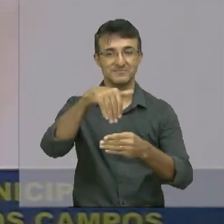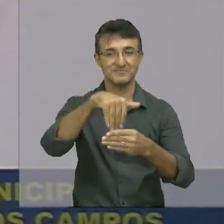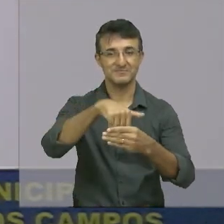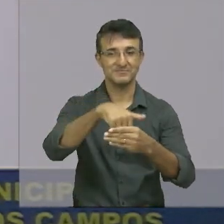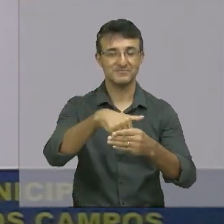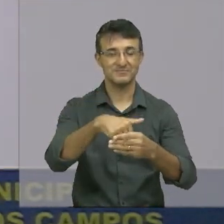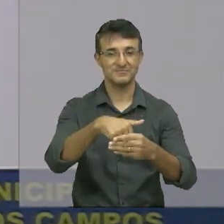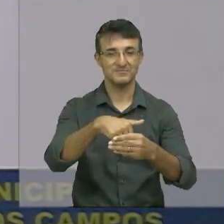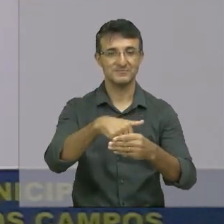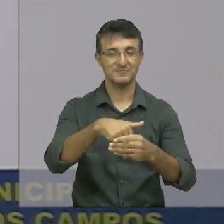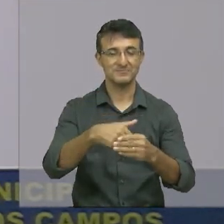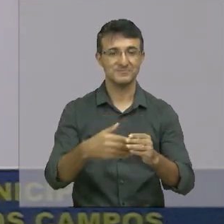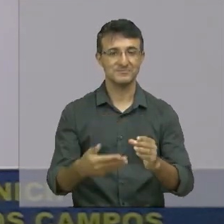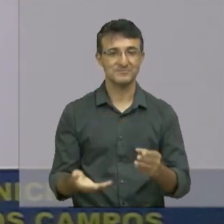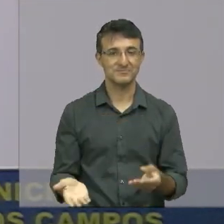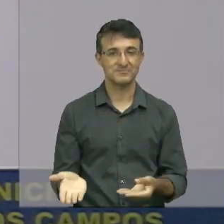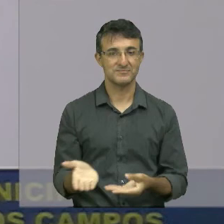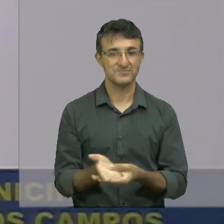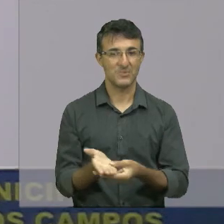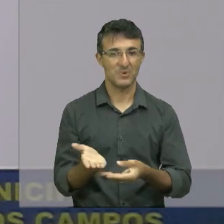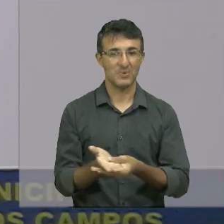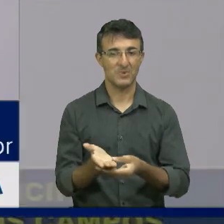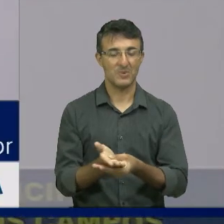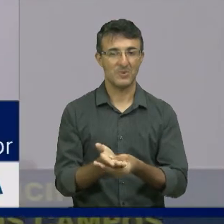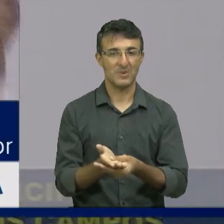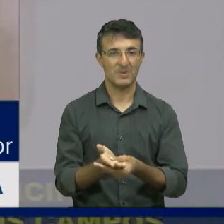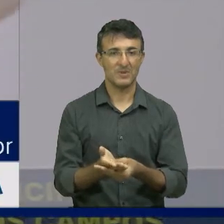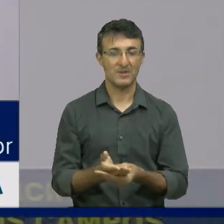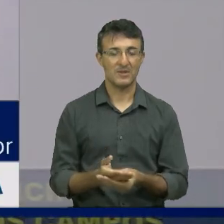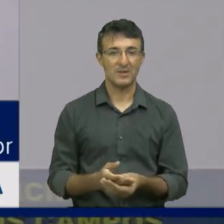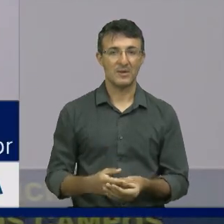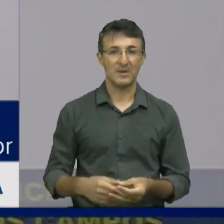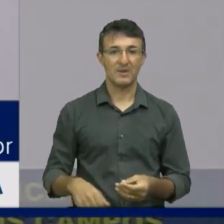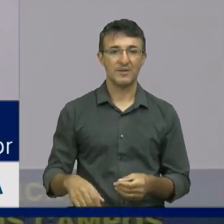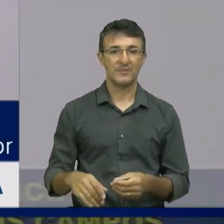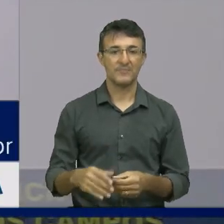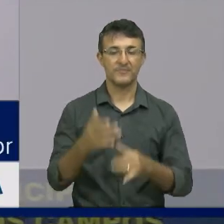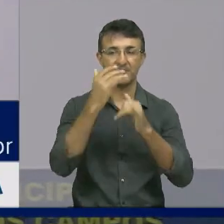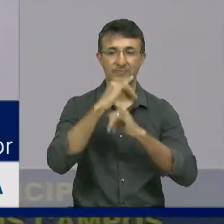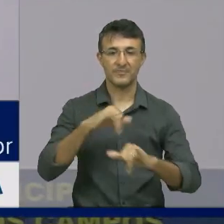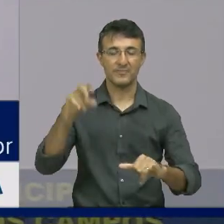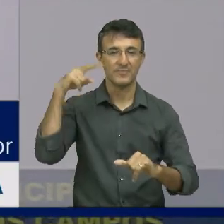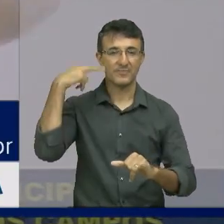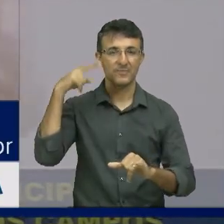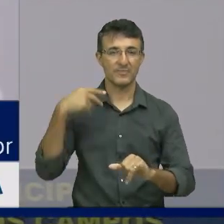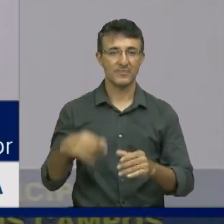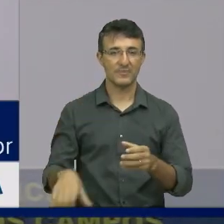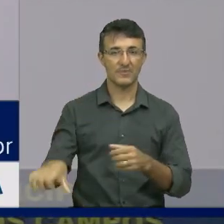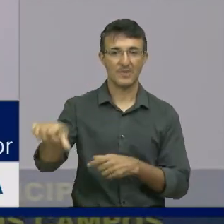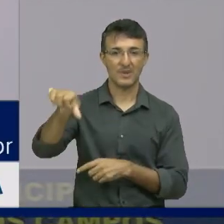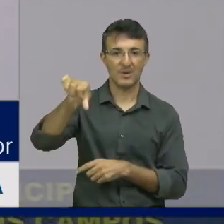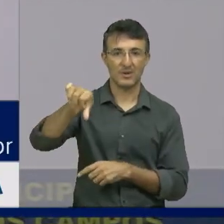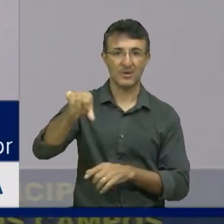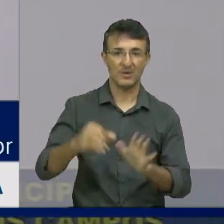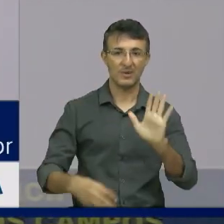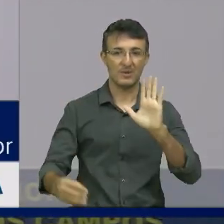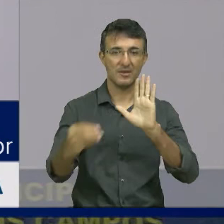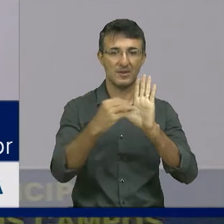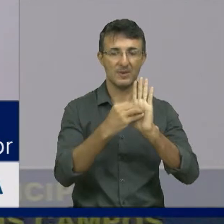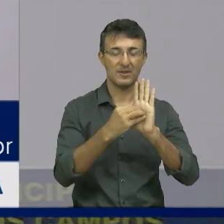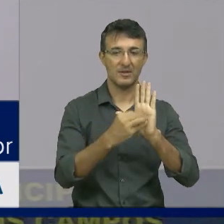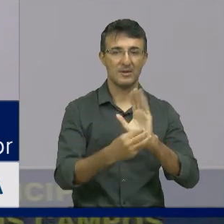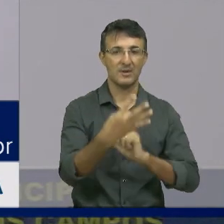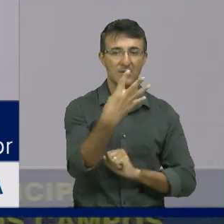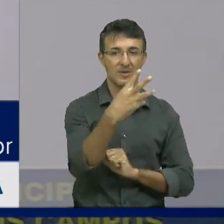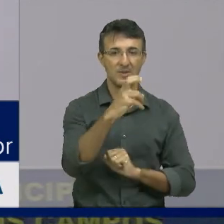Informo aos senhores vereadores que o processo possui 9 emendas. as emendas número 4, 5,